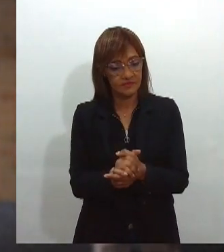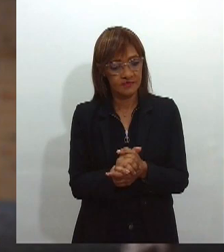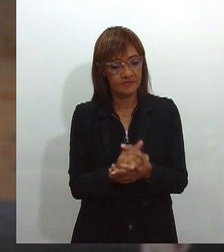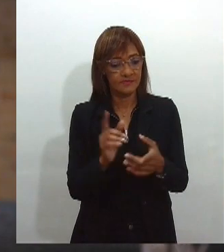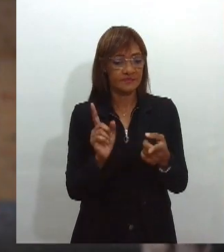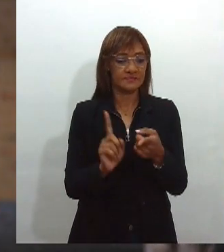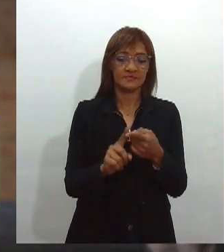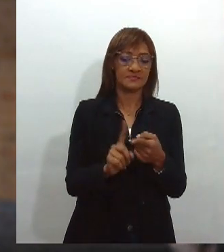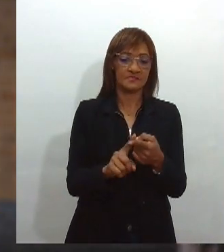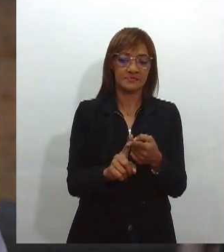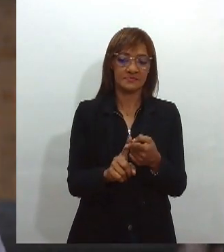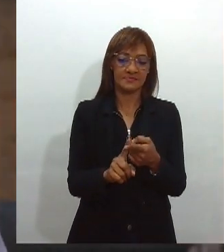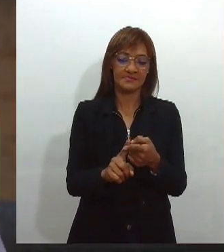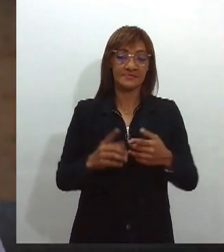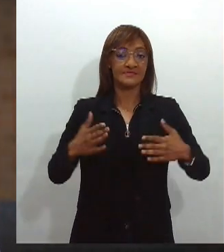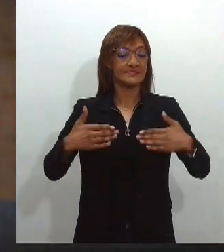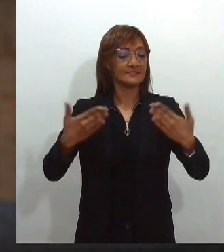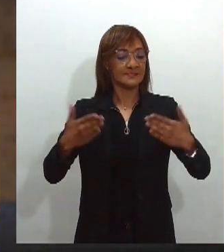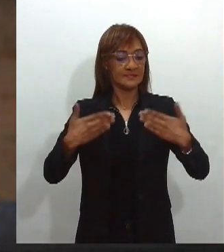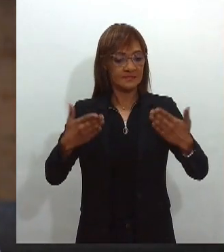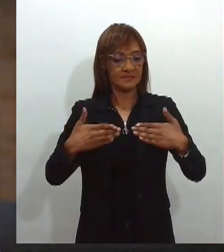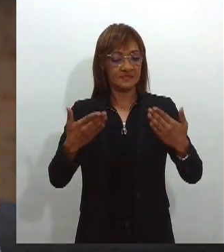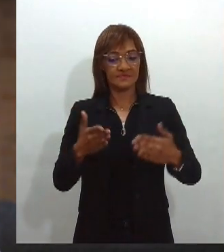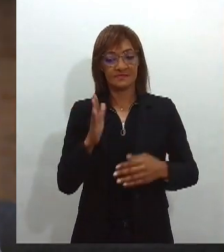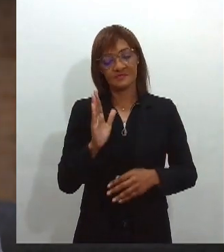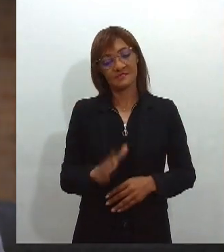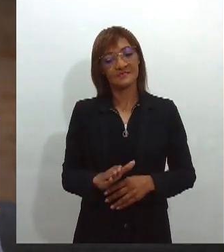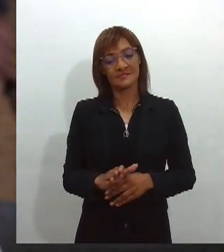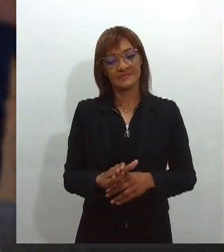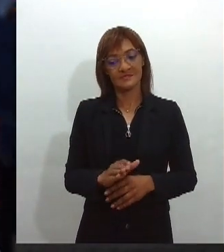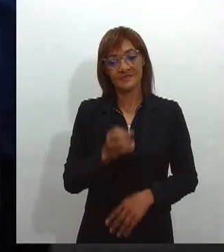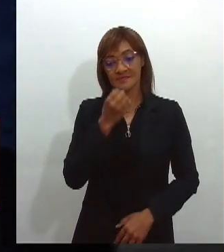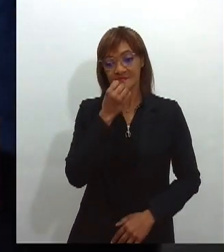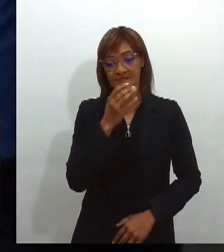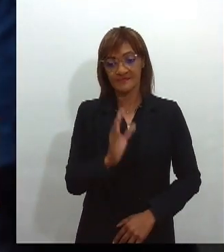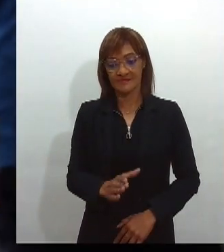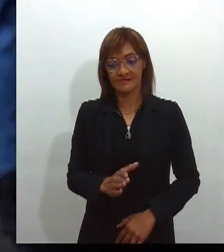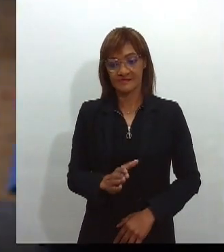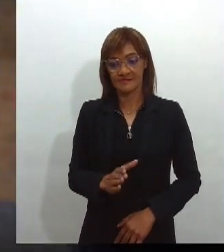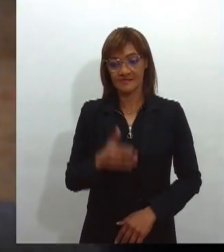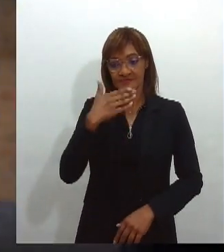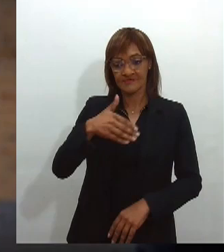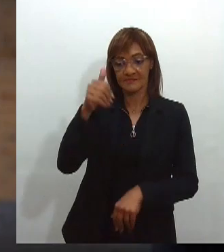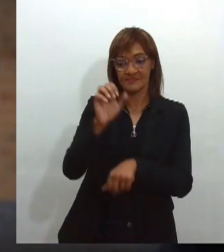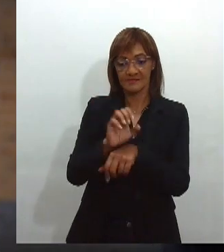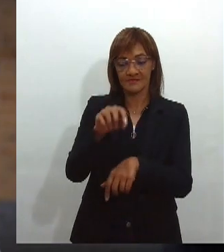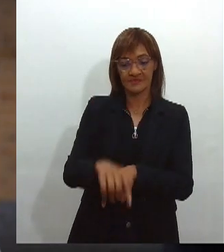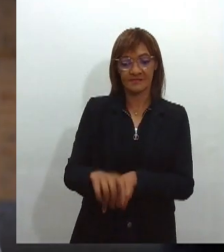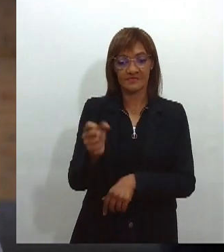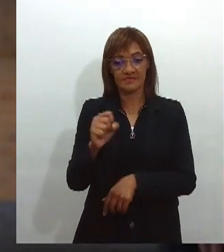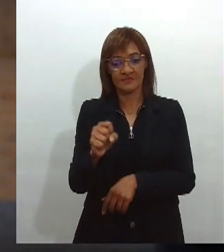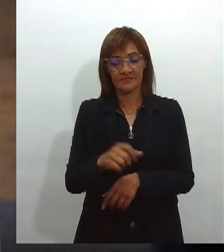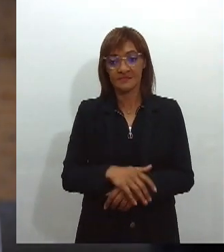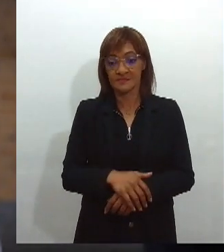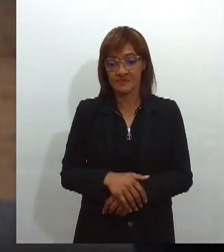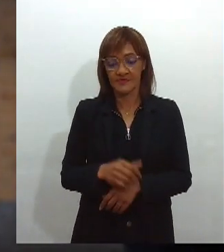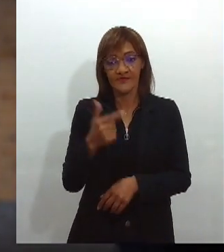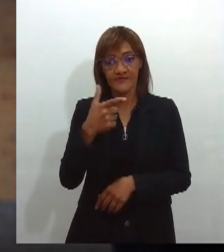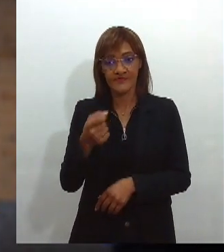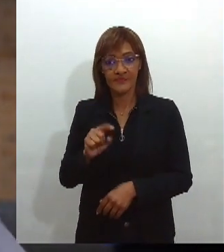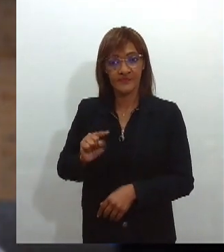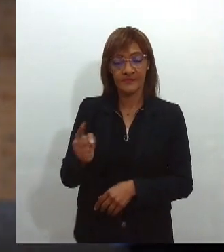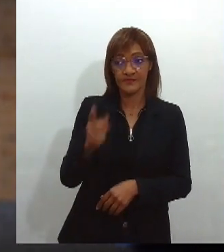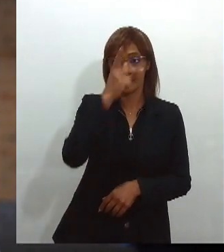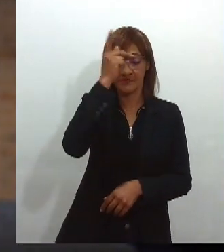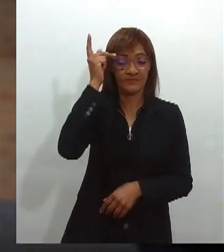muita alegria, muito entretenimento, muita diversão. É o maior São João de Barro do estado de Sergipe, 20 mil pessoas por noite, um grande evento. E eu fico feliz como